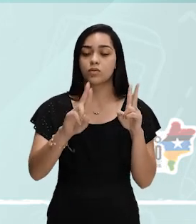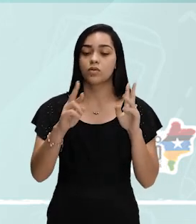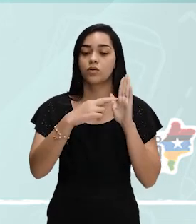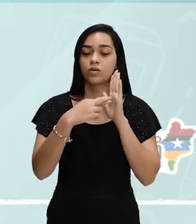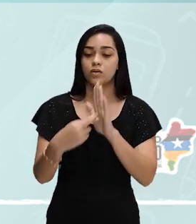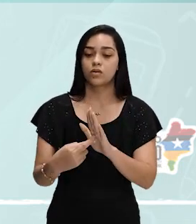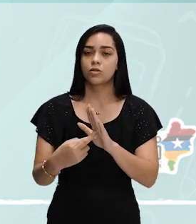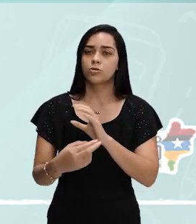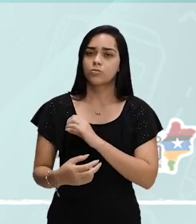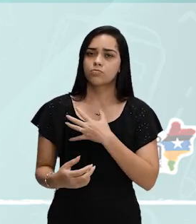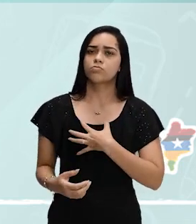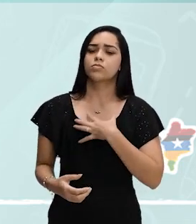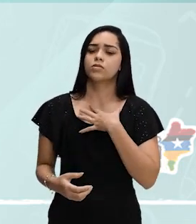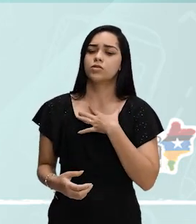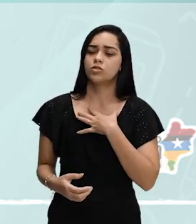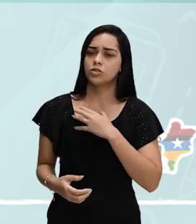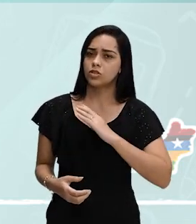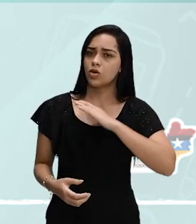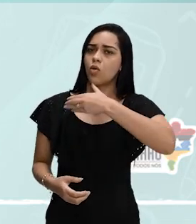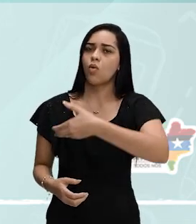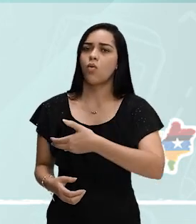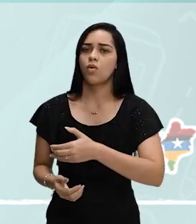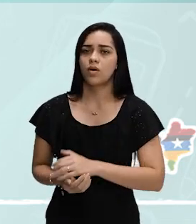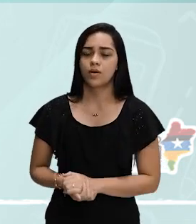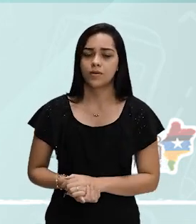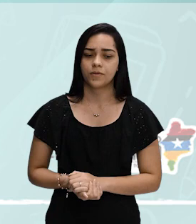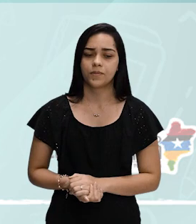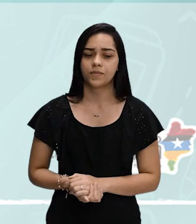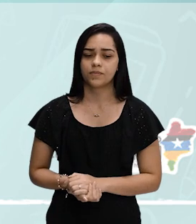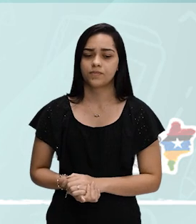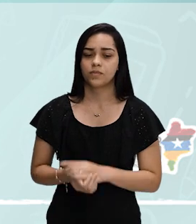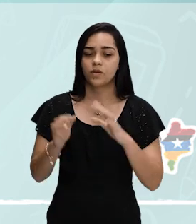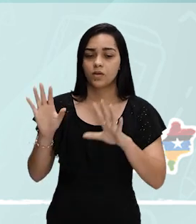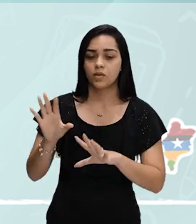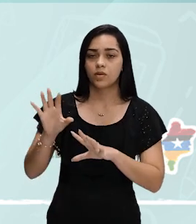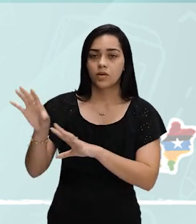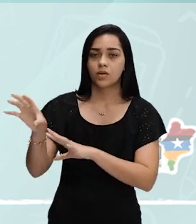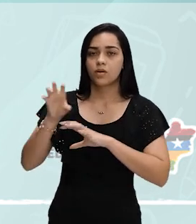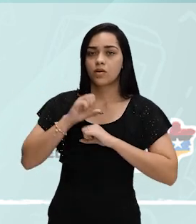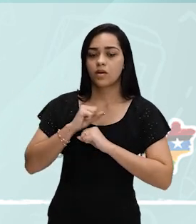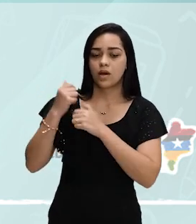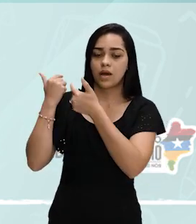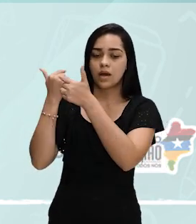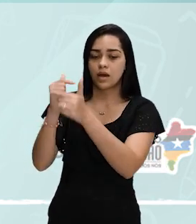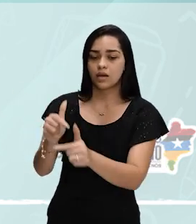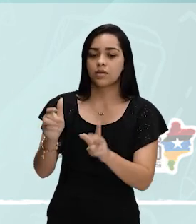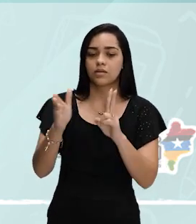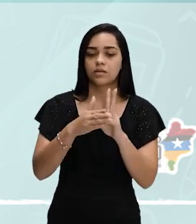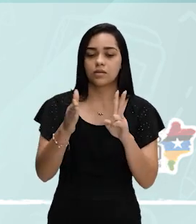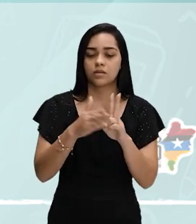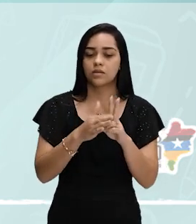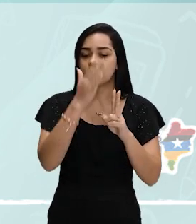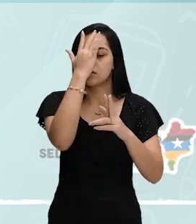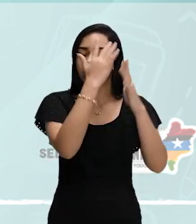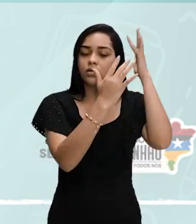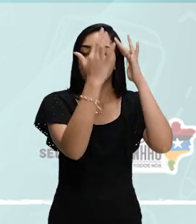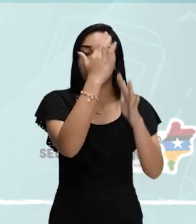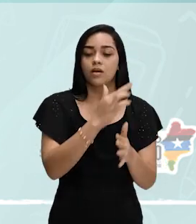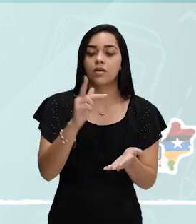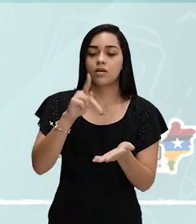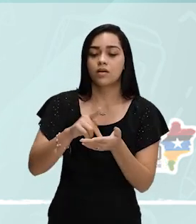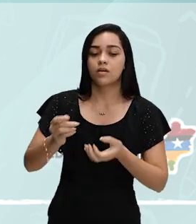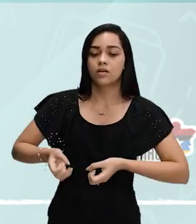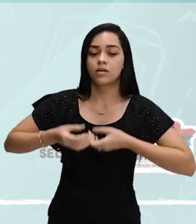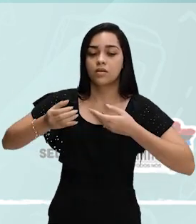como símbolo de bravura e de honra, tá, gente? Incorporar a tradição indígena à ficção era